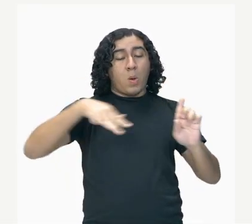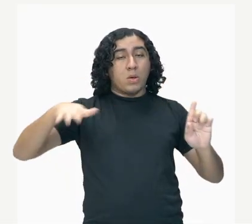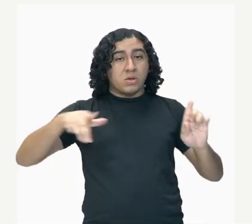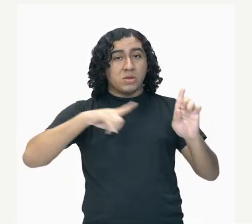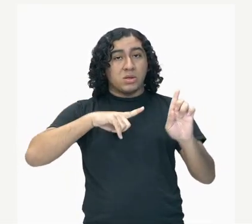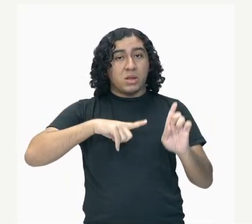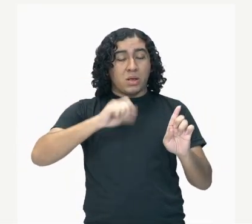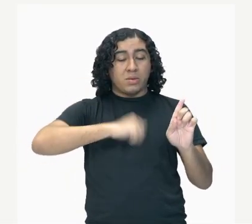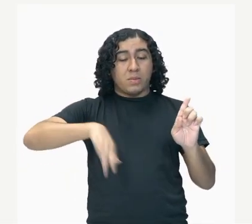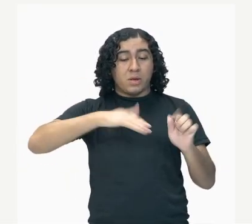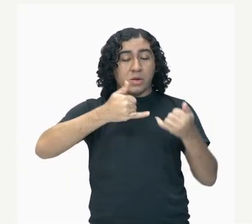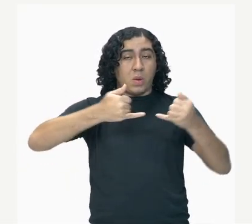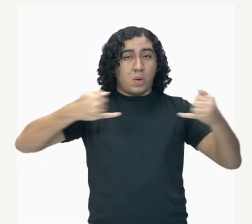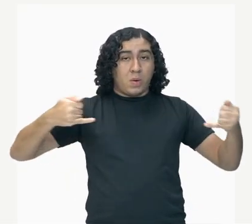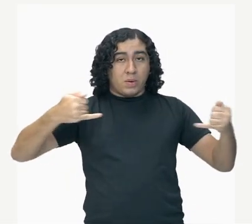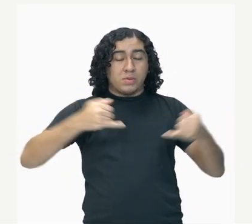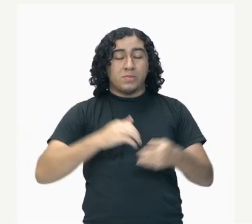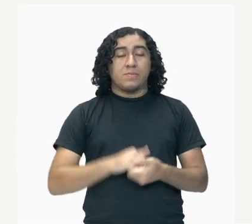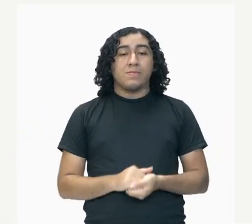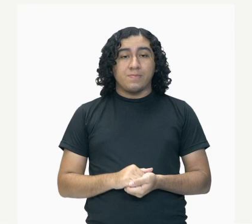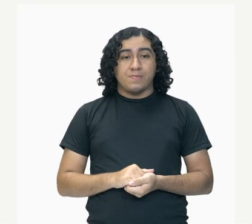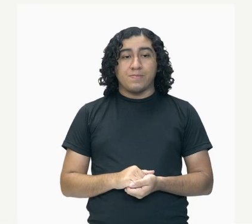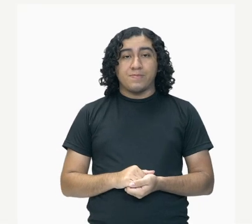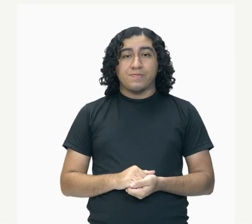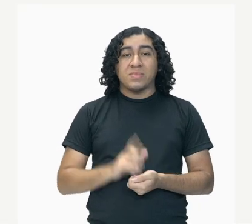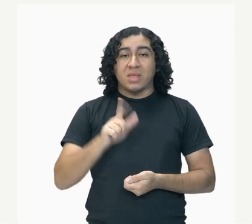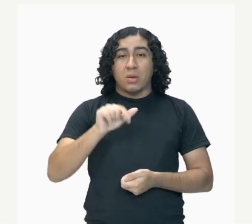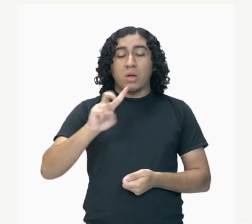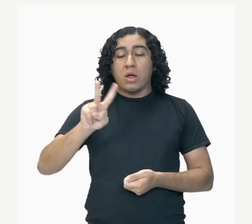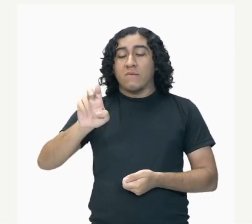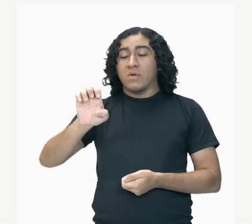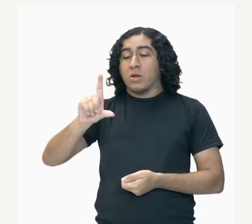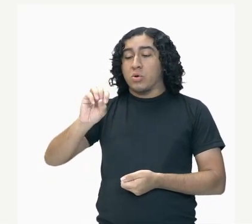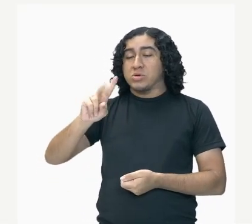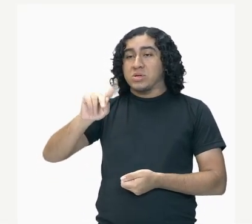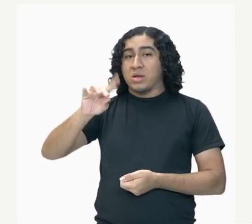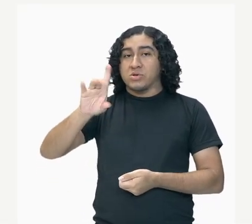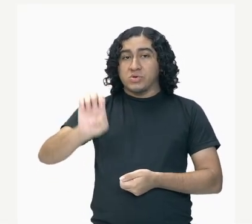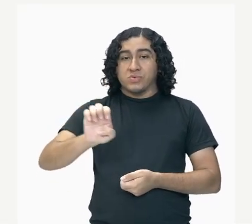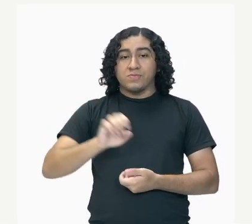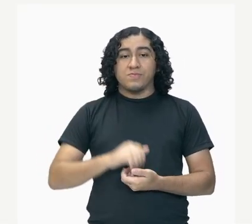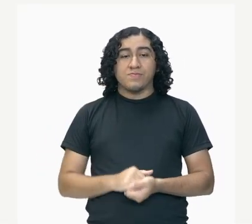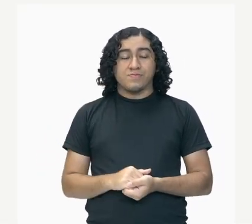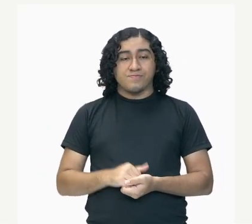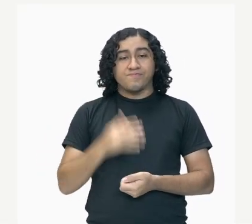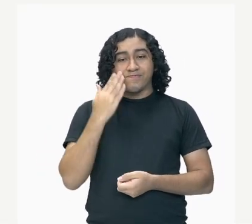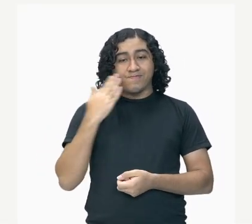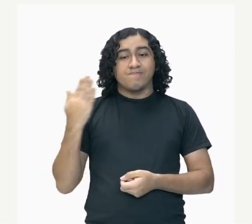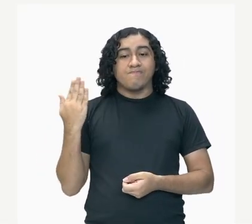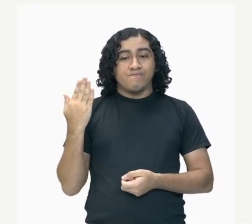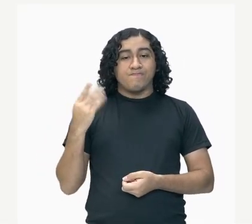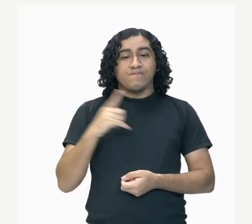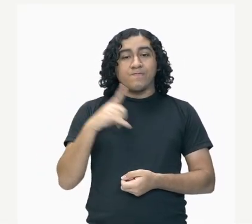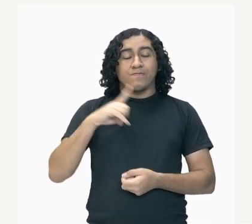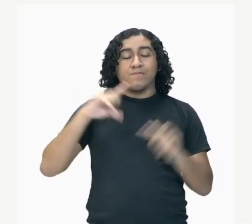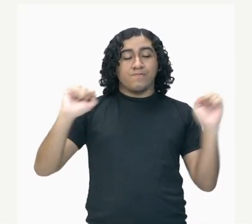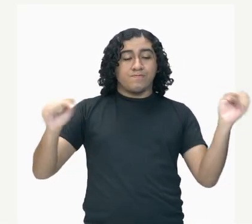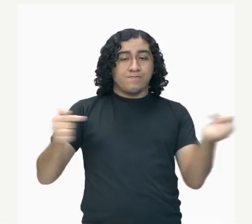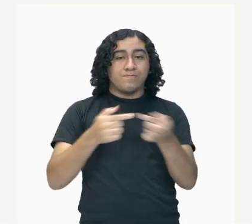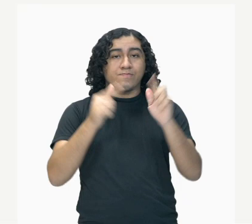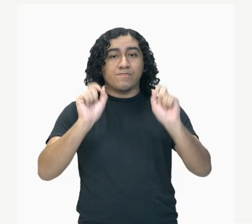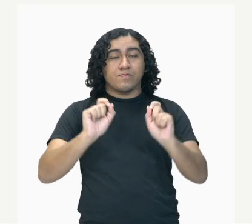propagam em cordas que é exatamente a velocidade e aqui olha só a gente vai falar da